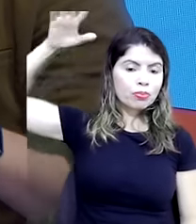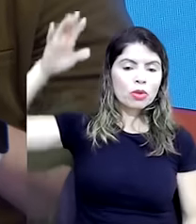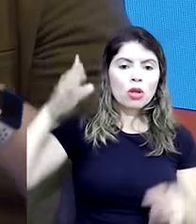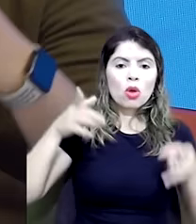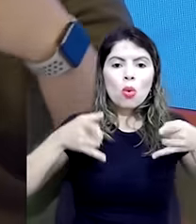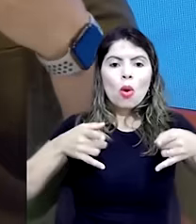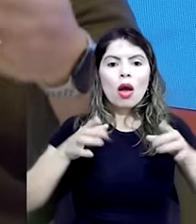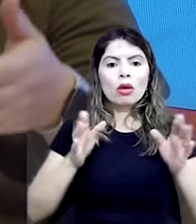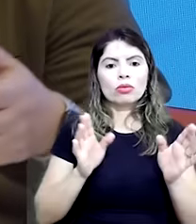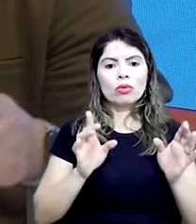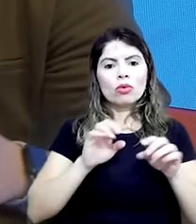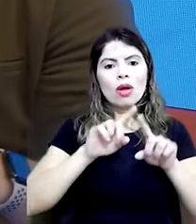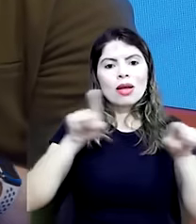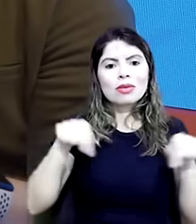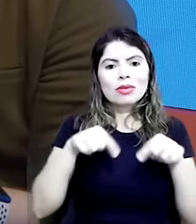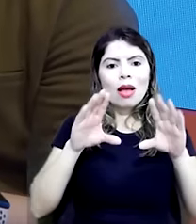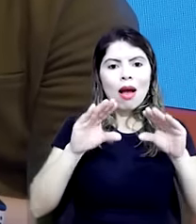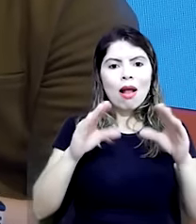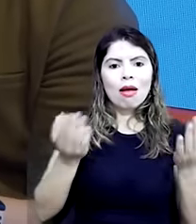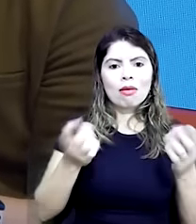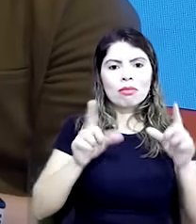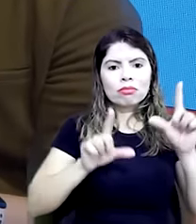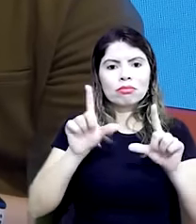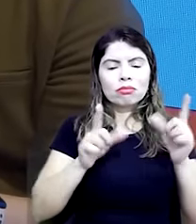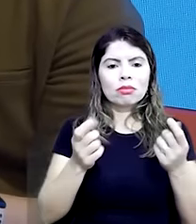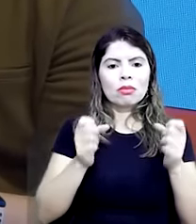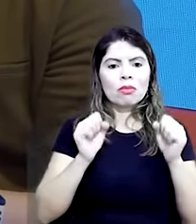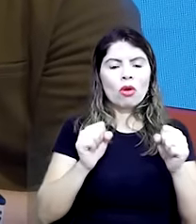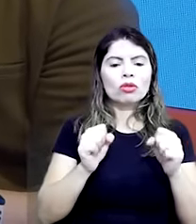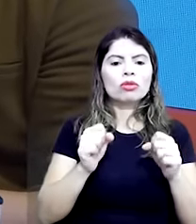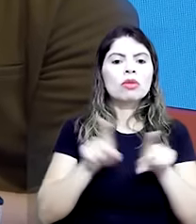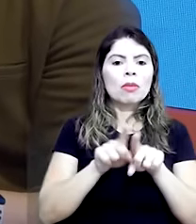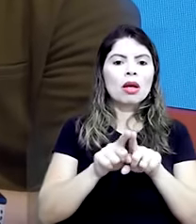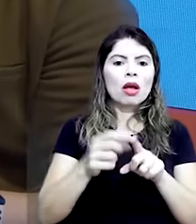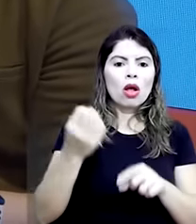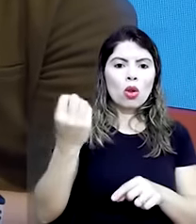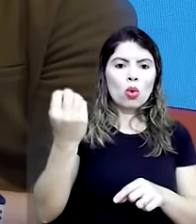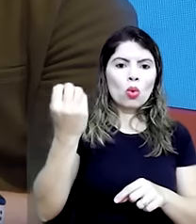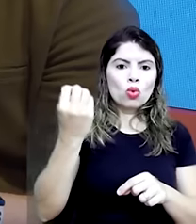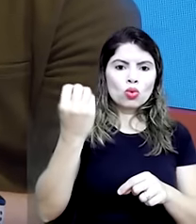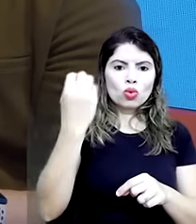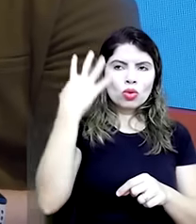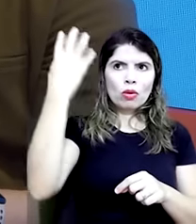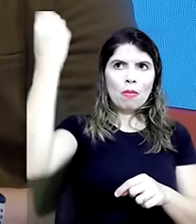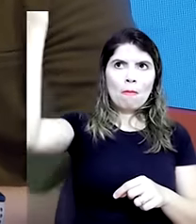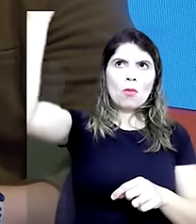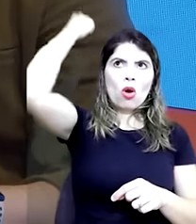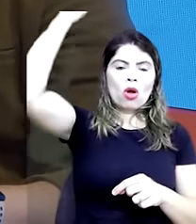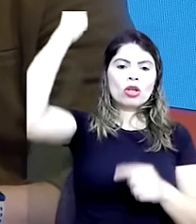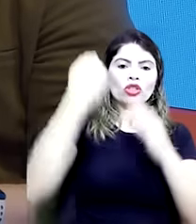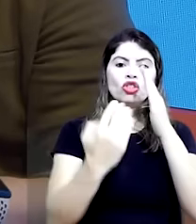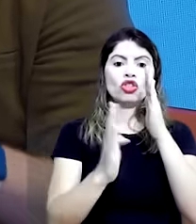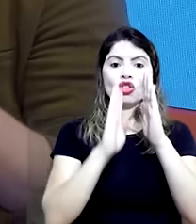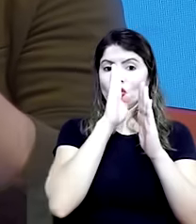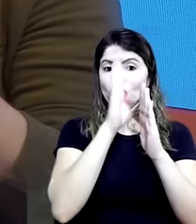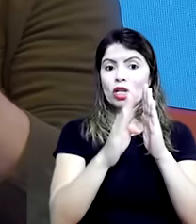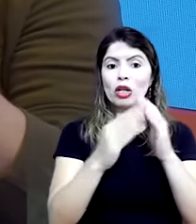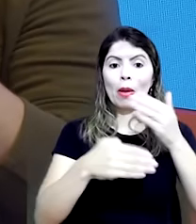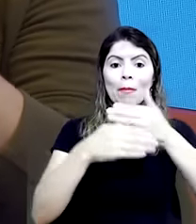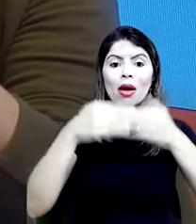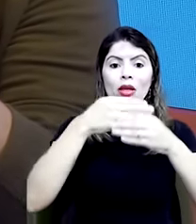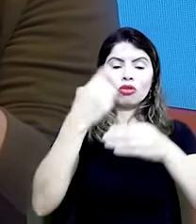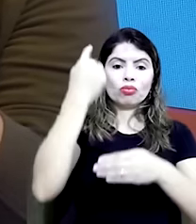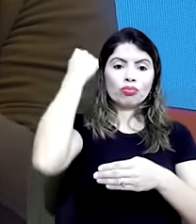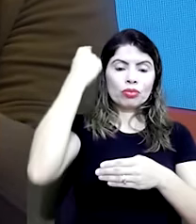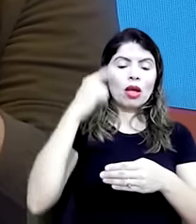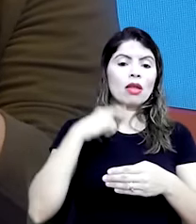gravação ou dentro da tua própria loja você pode pôr uma luz voltada pra parede lá para trás Então a gente tem esses tipos de iluminação